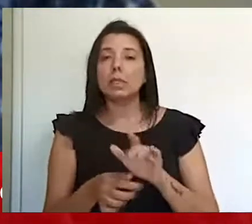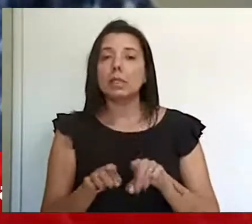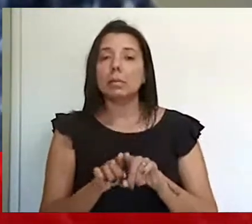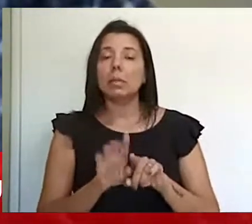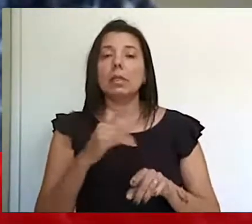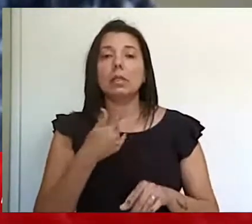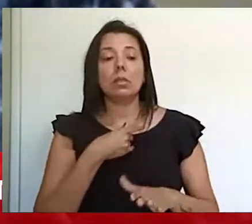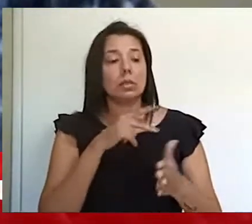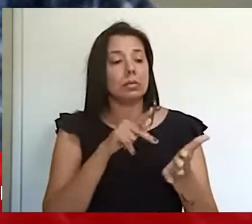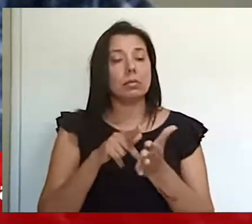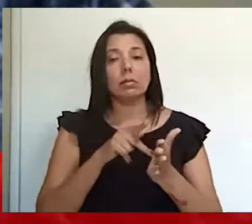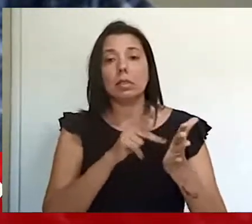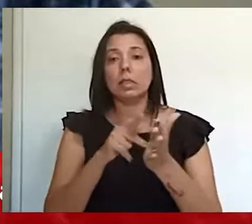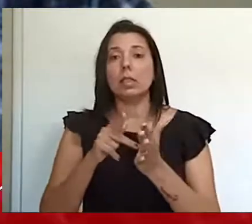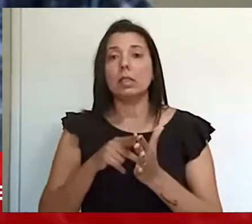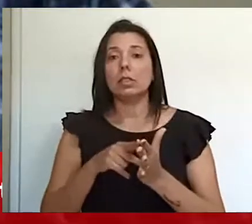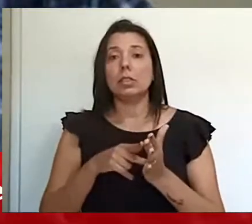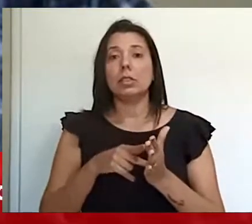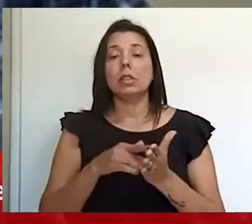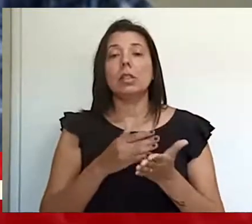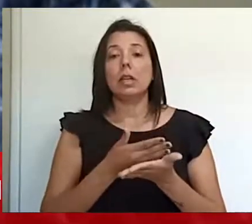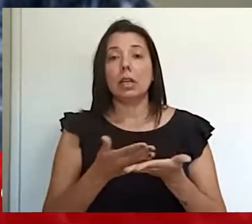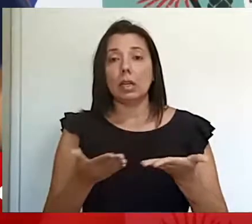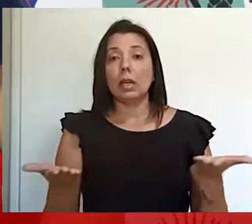a partir desse tempo de pandemia.